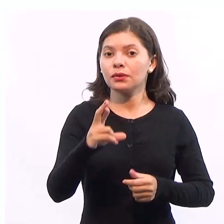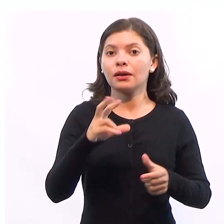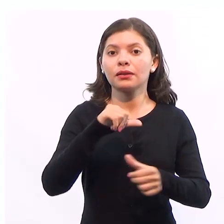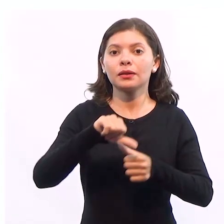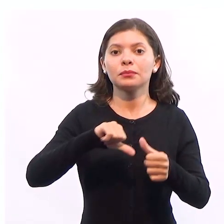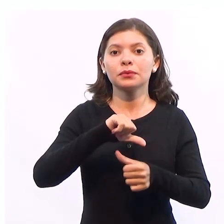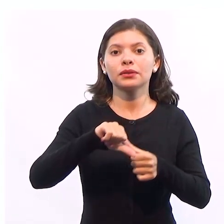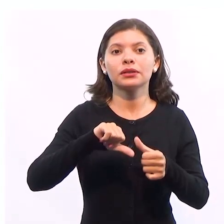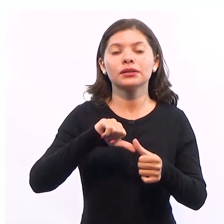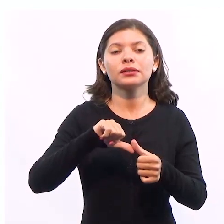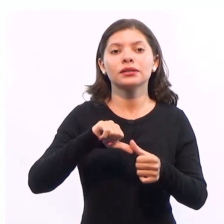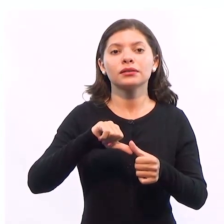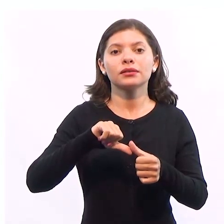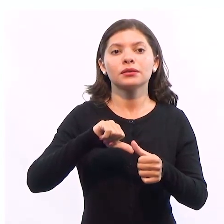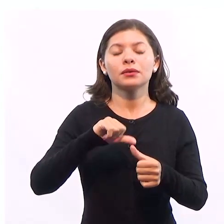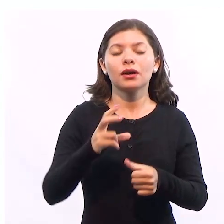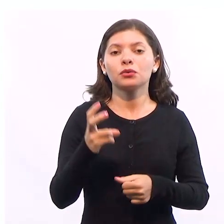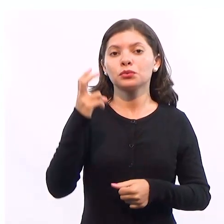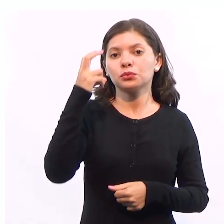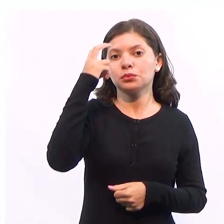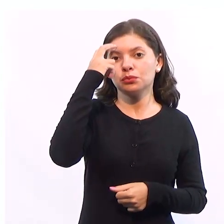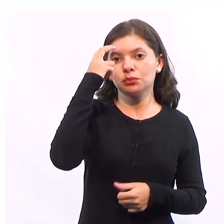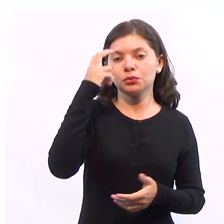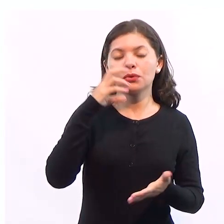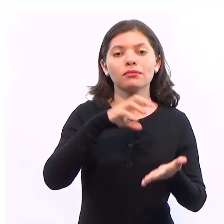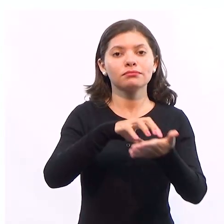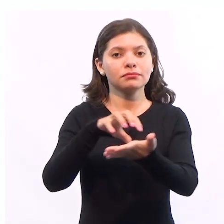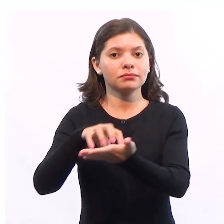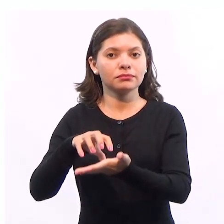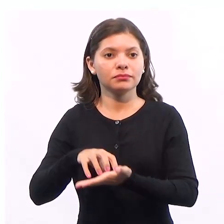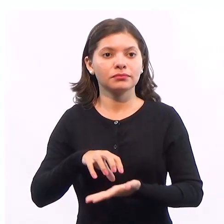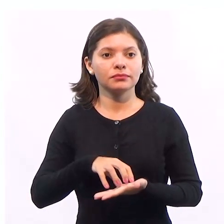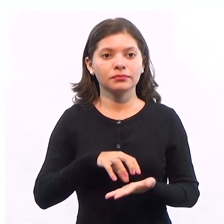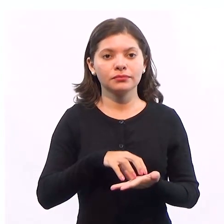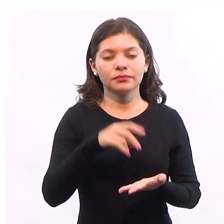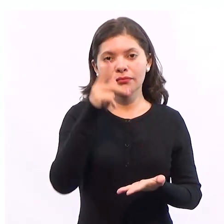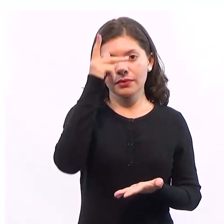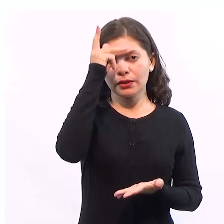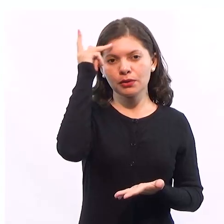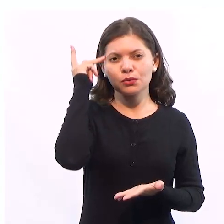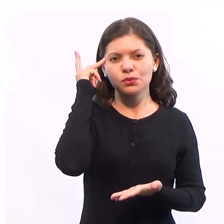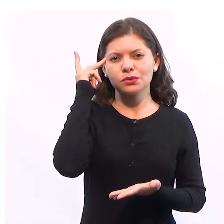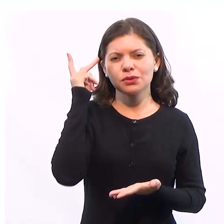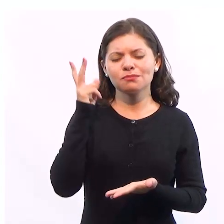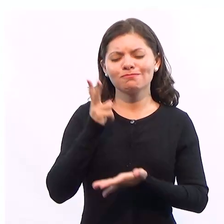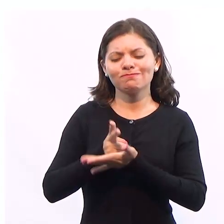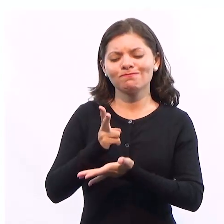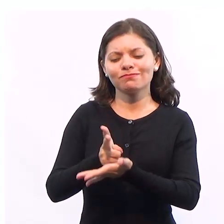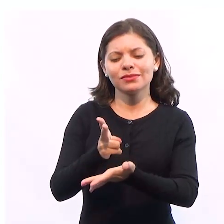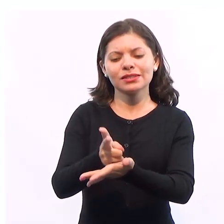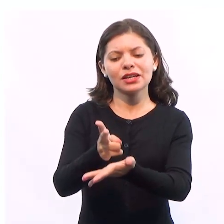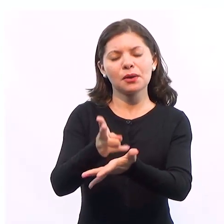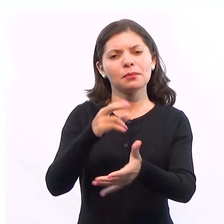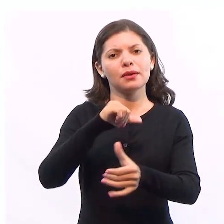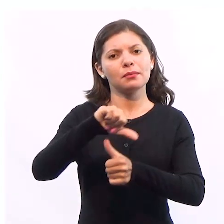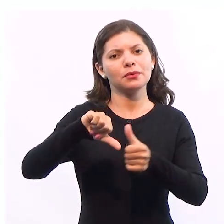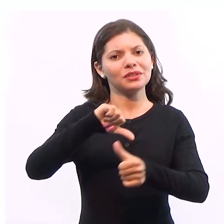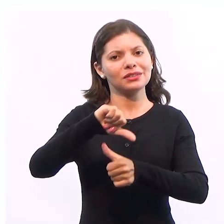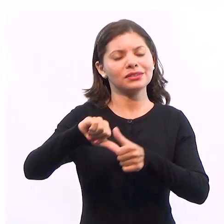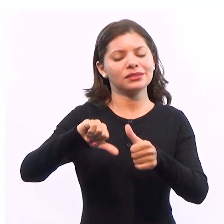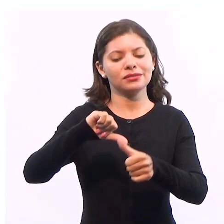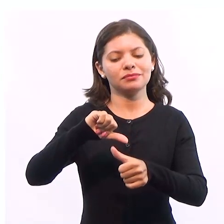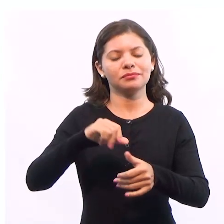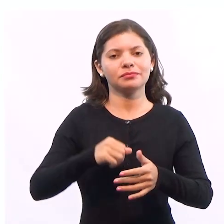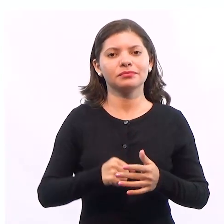As consequências dessa mudança podem alterar a cultura das organizações, uma vez que as pessoas